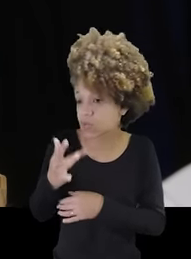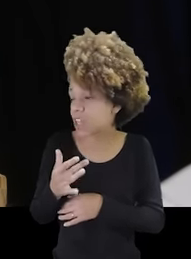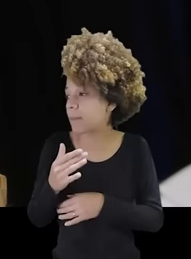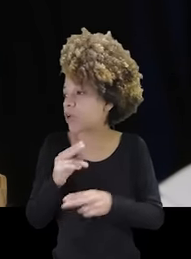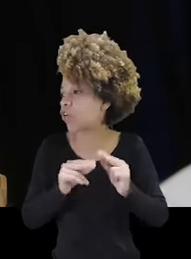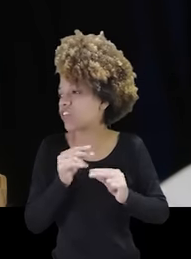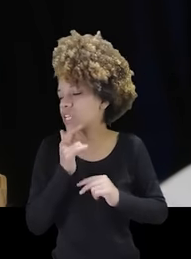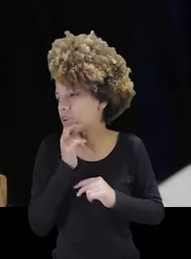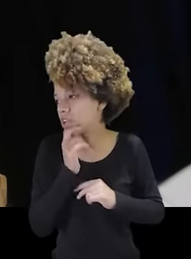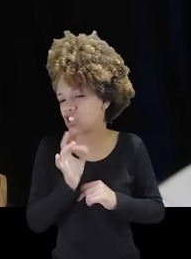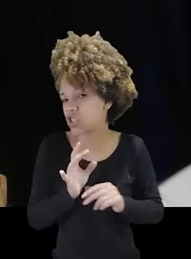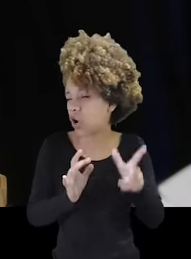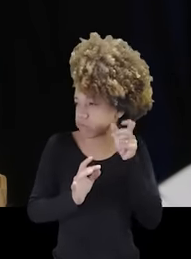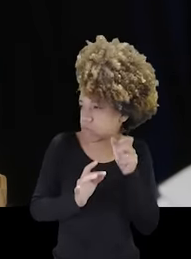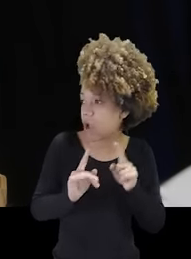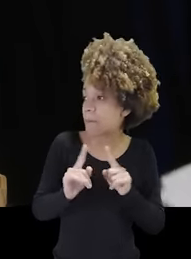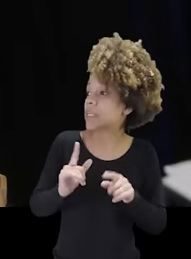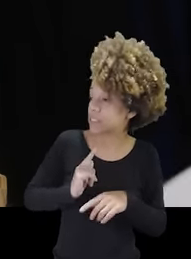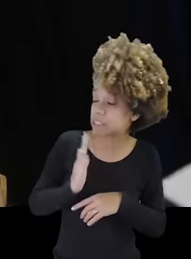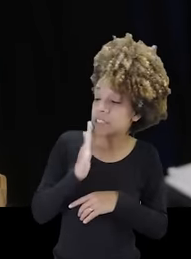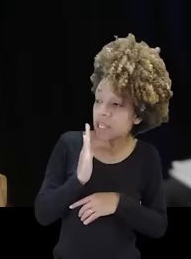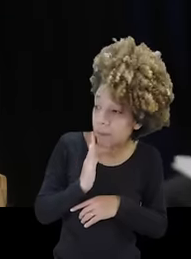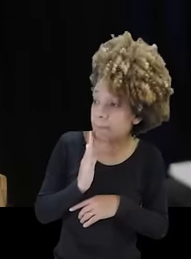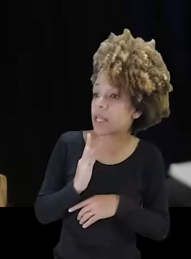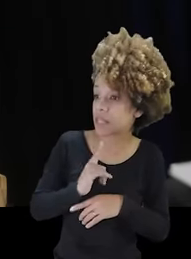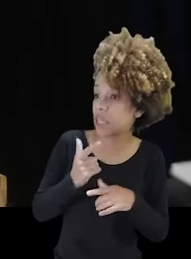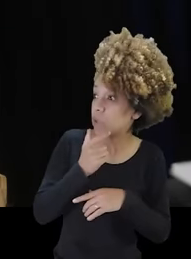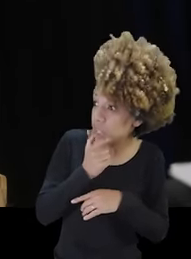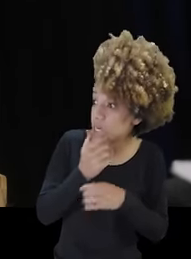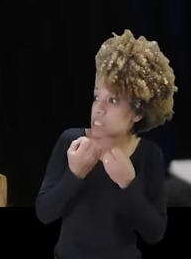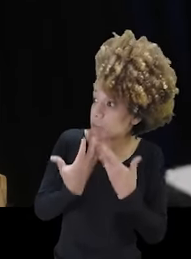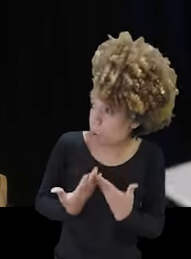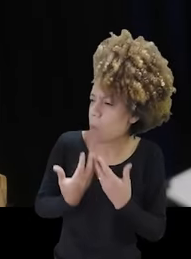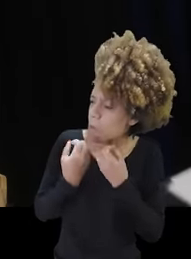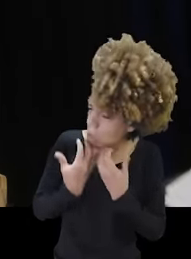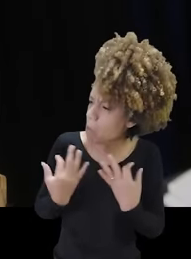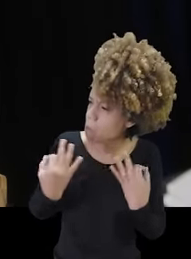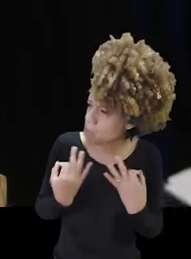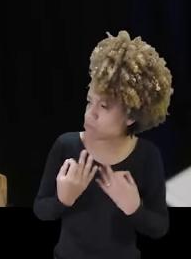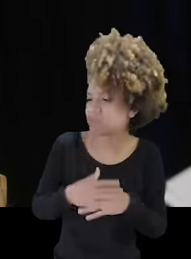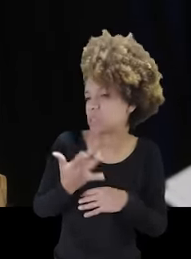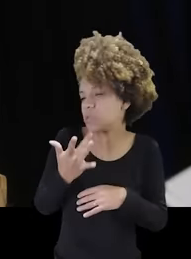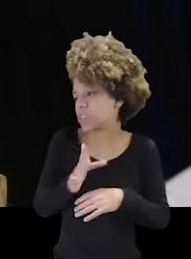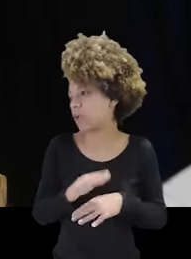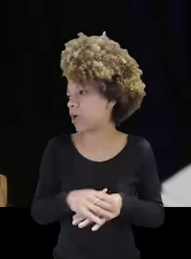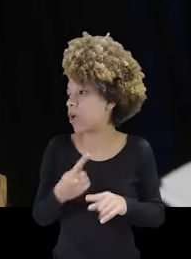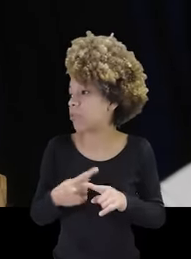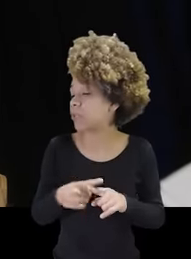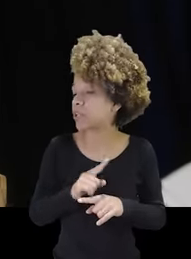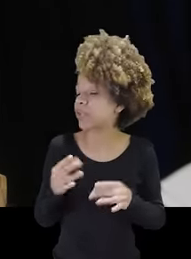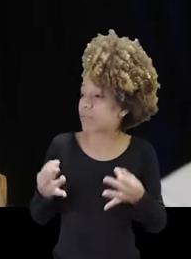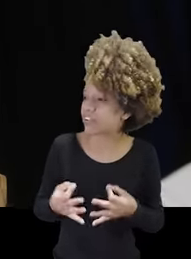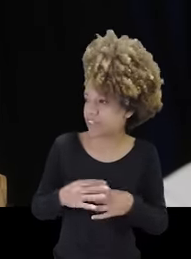sabe conversar tipo ouvir falar mas tem gente que sabe tem um tem um inglês bom bonzão e fala que não sabe porque